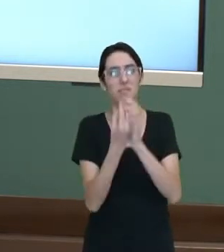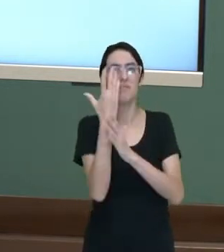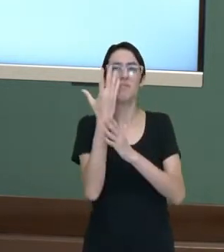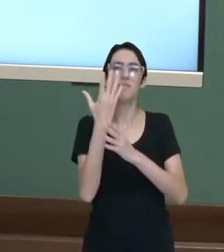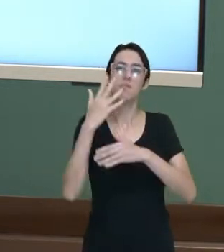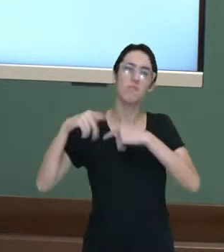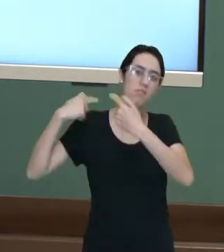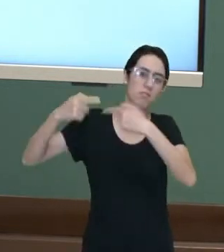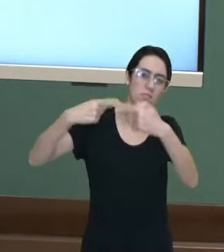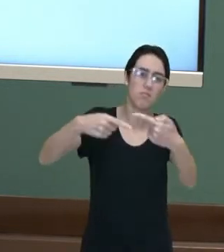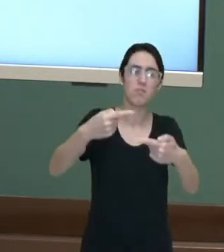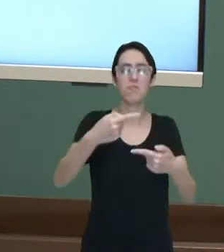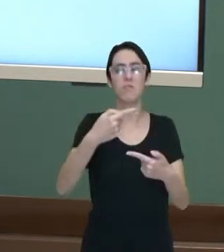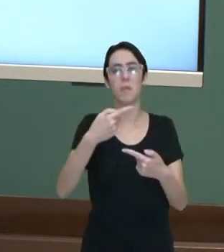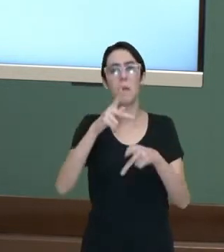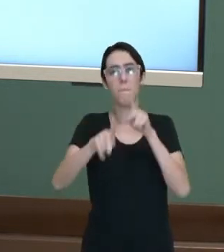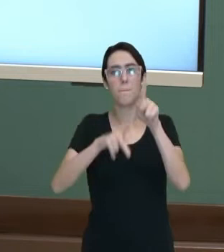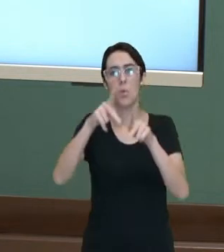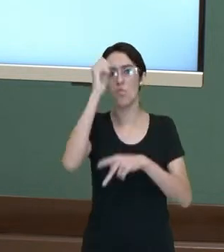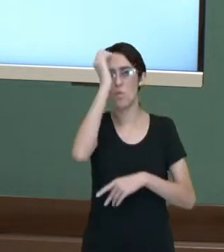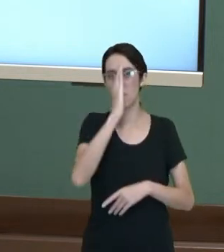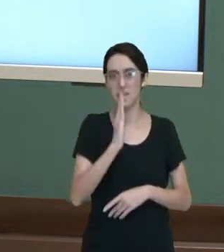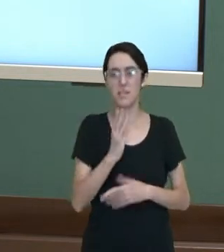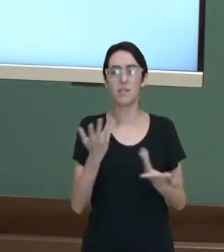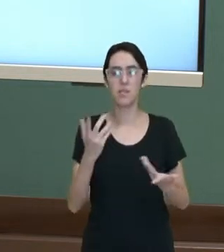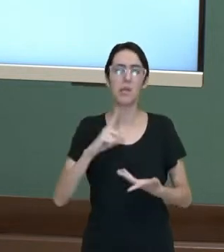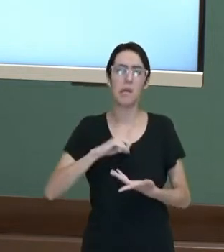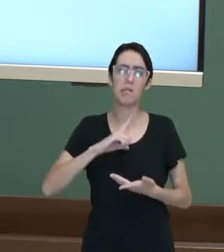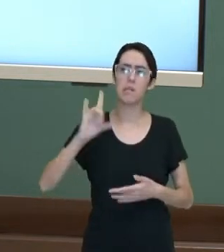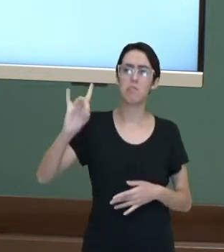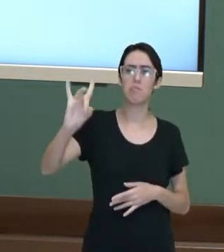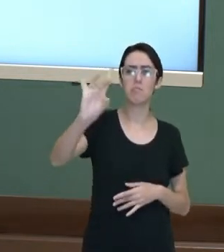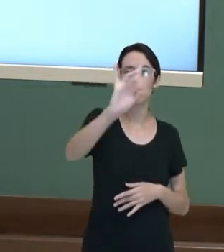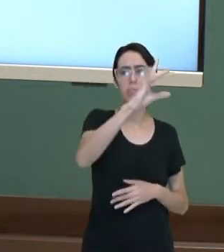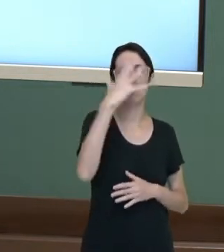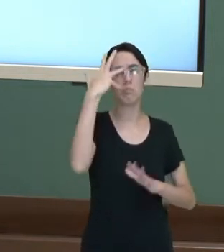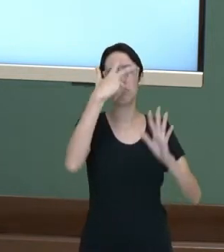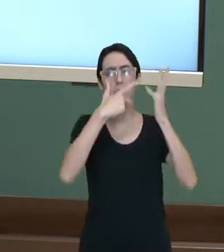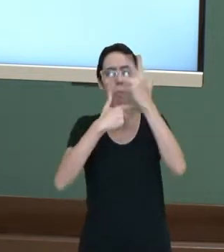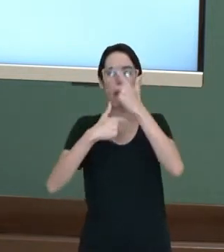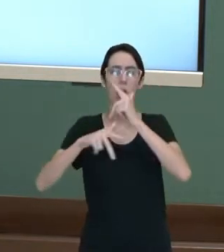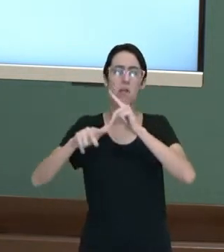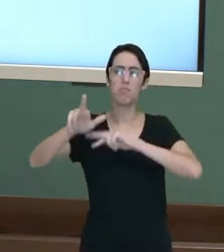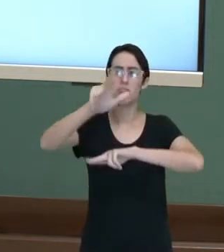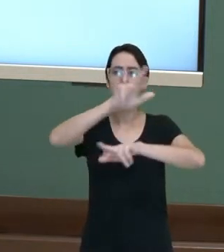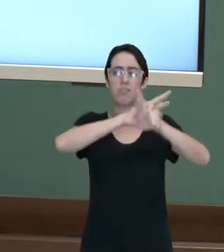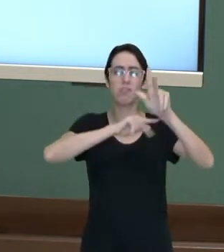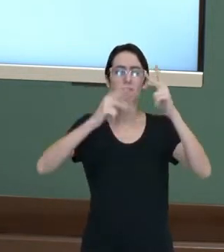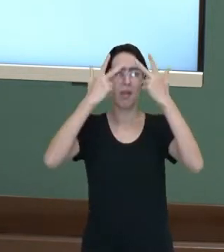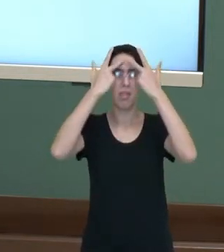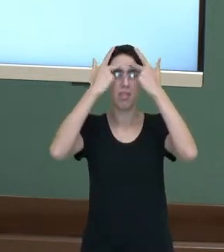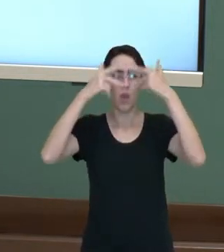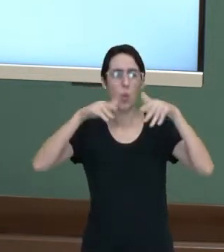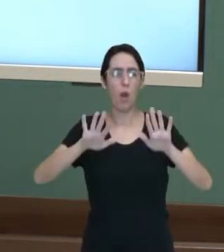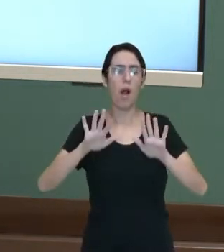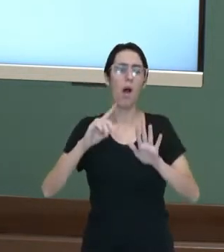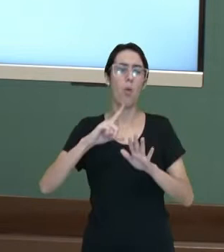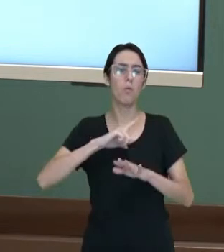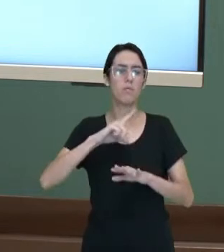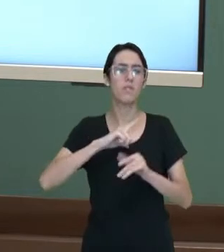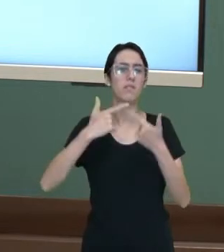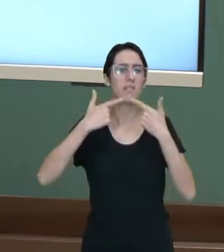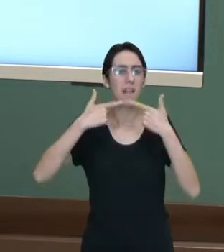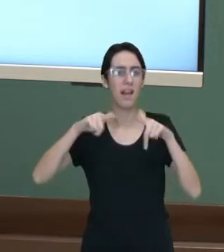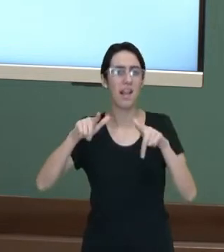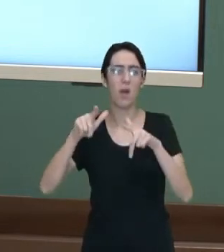nós sabemos das nossas belezas naturais que identificam o Brasil, dos nossos hábitos, o nosso idioma,